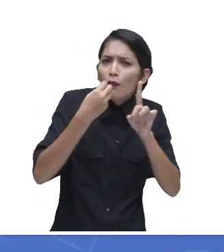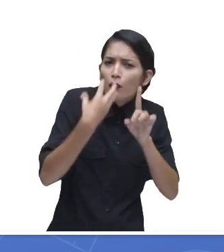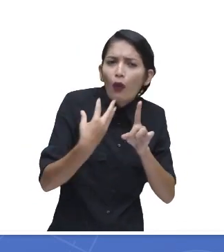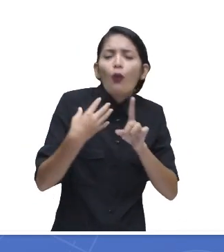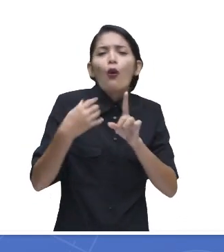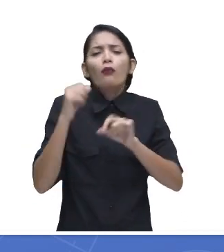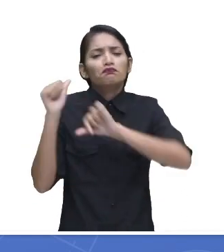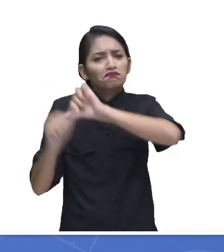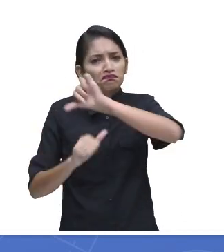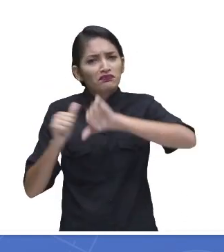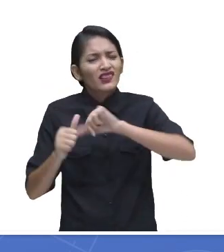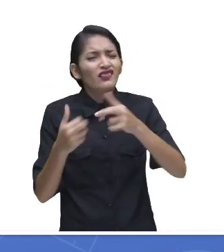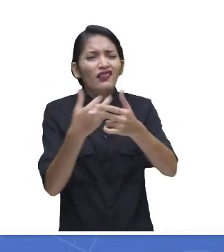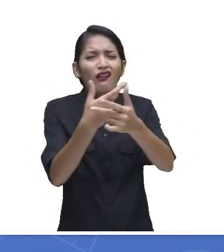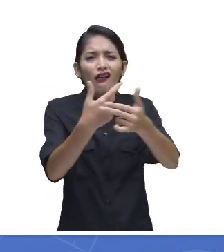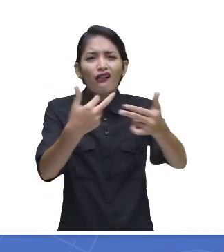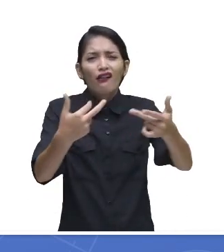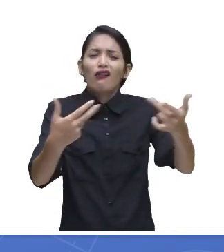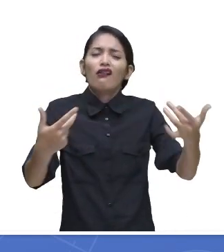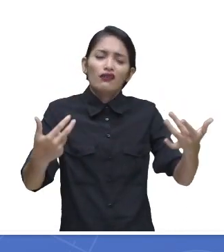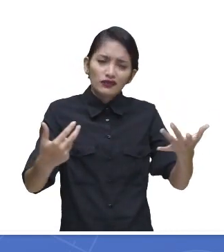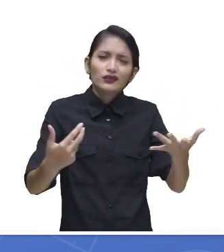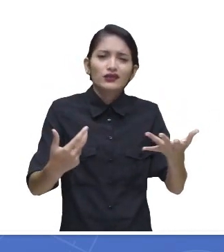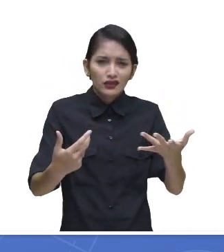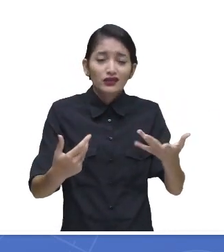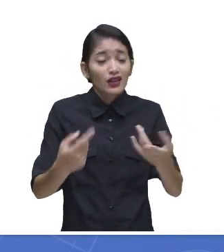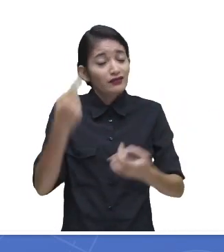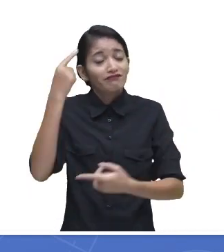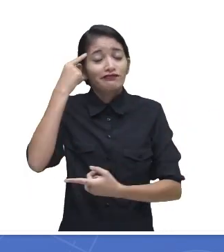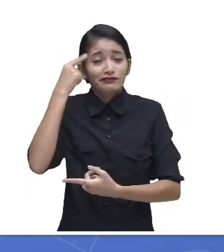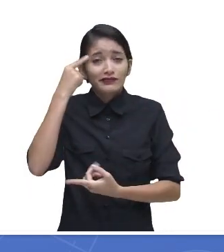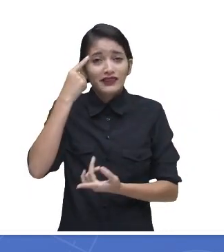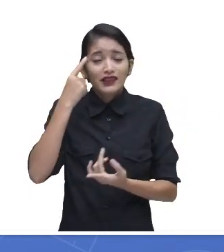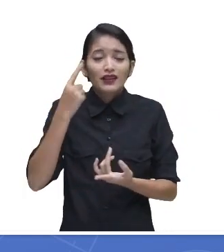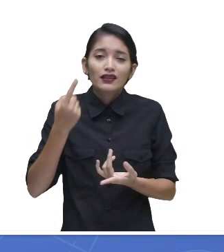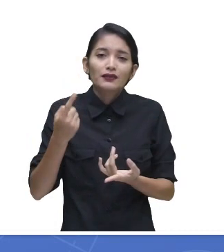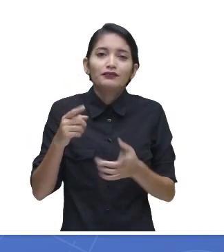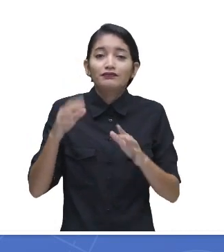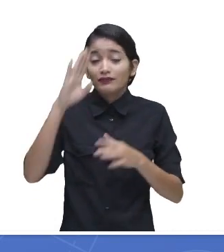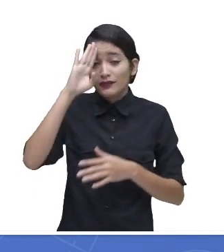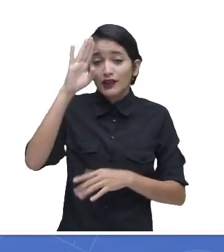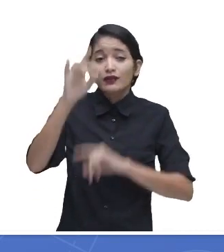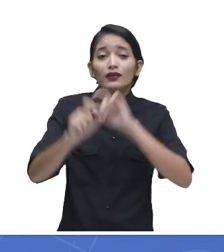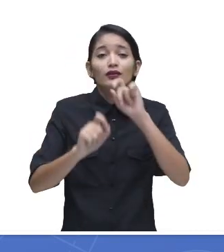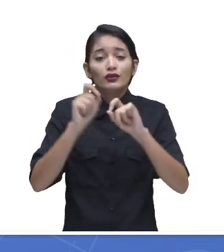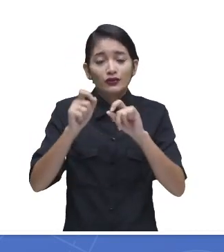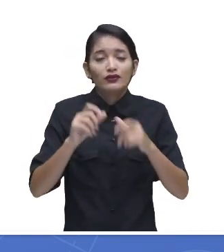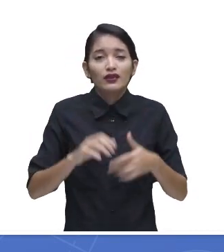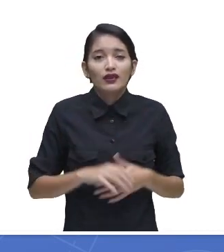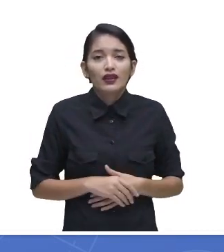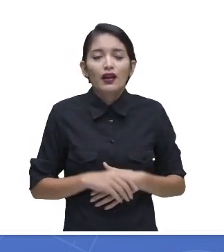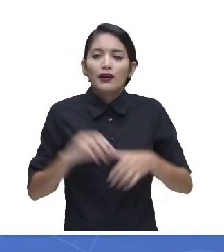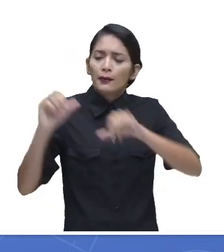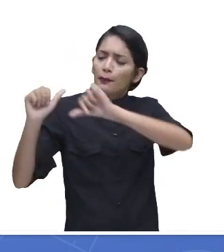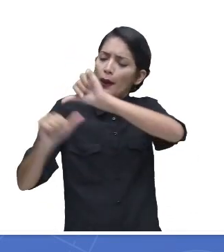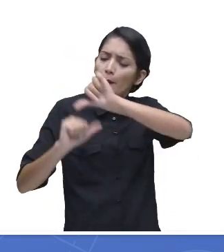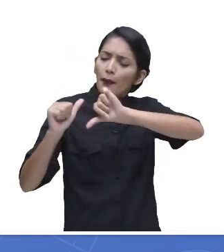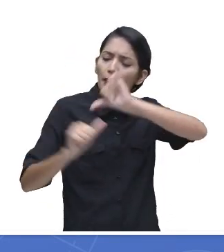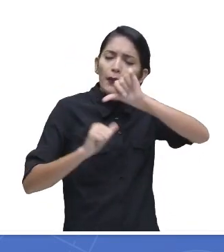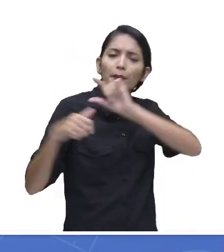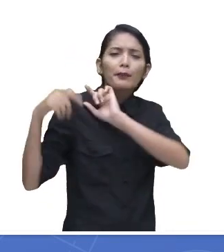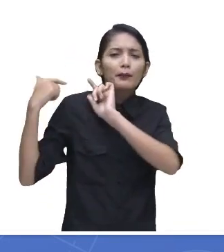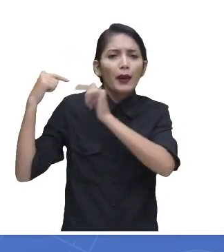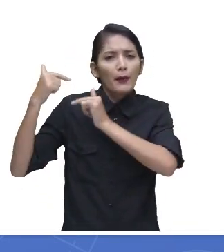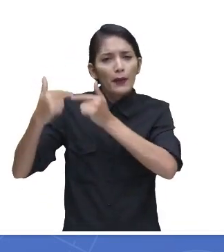Então, tem um monte de coisa que está por trás dessa ideia, né? Principalmente essa aí. Né? As mudanças, a tradição.